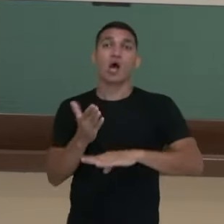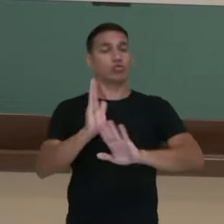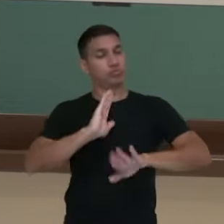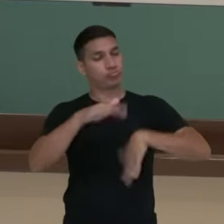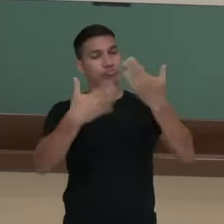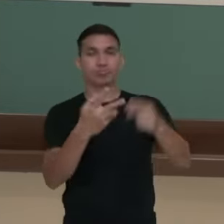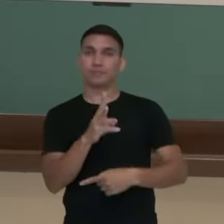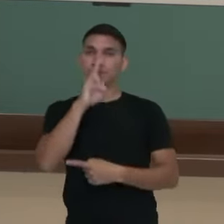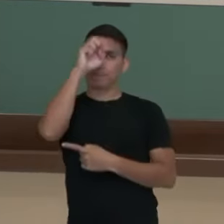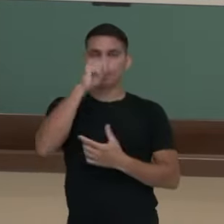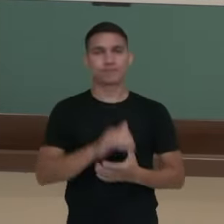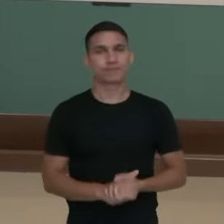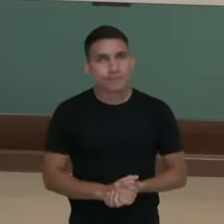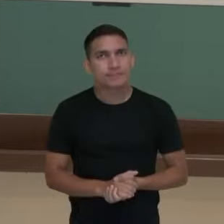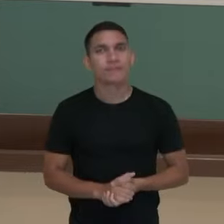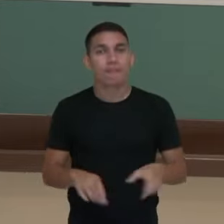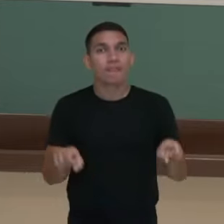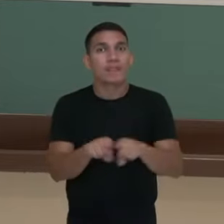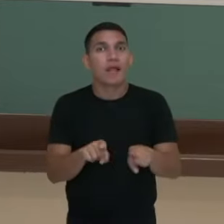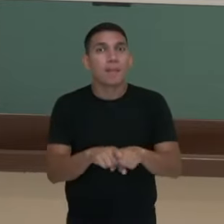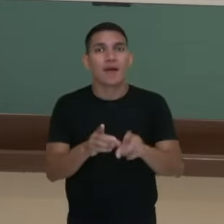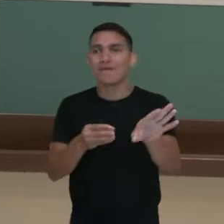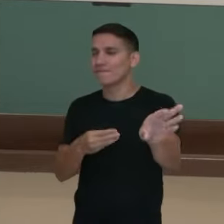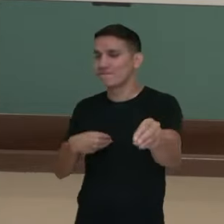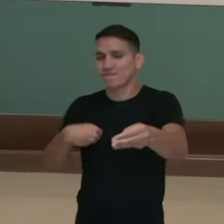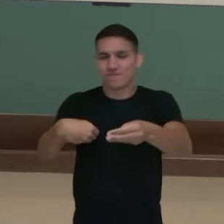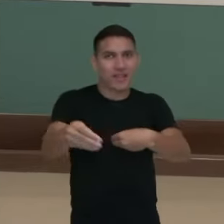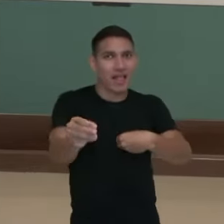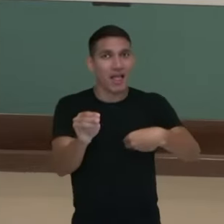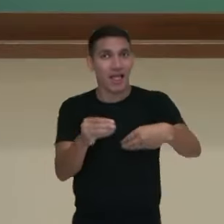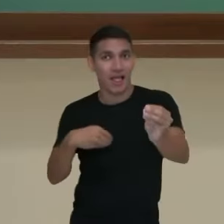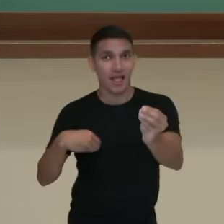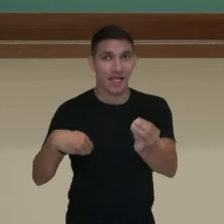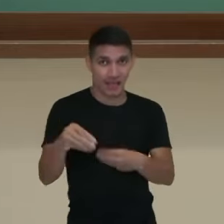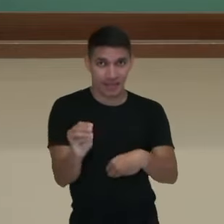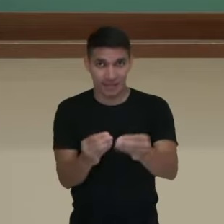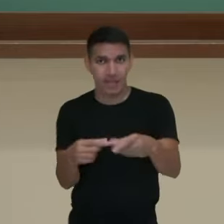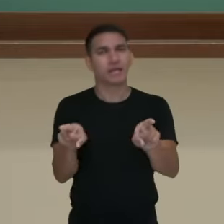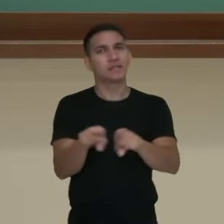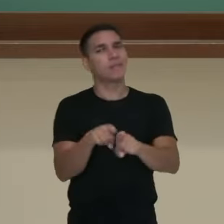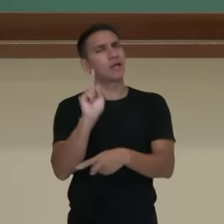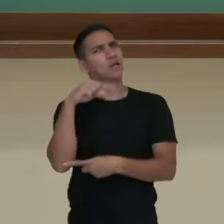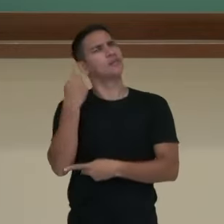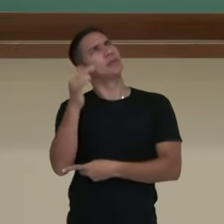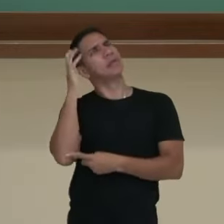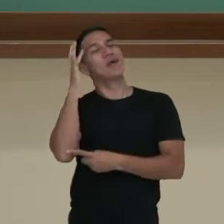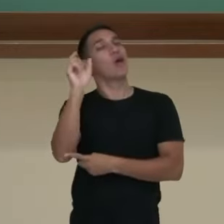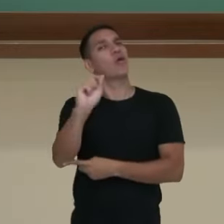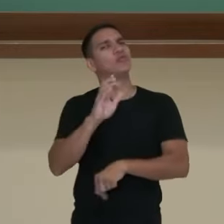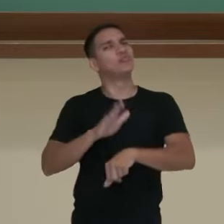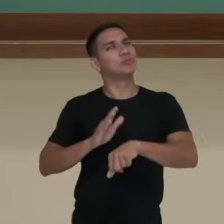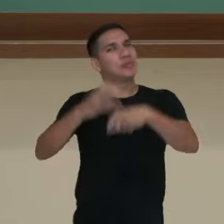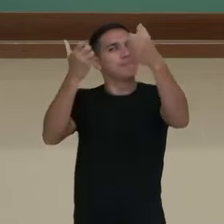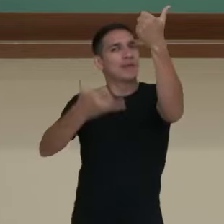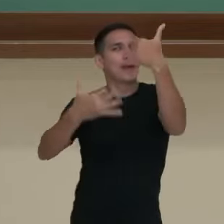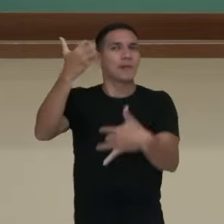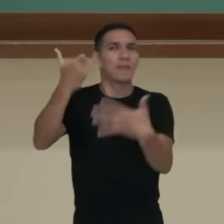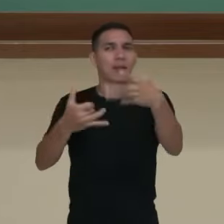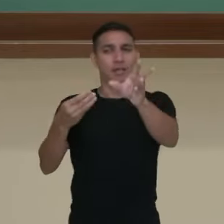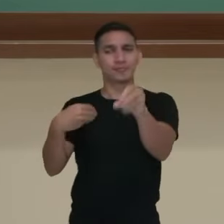força. E ainda a flexibilidade. Gente, a gente sempre pensa, quando a gente fala em flexibilidade, a gente pensa